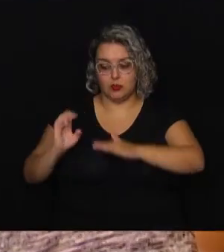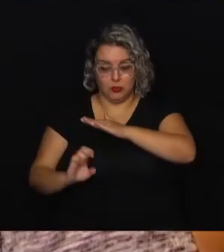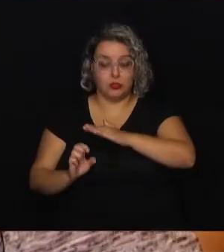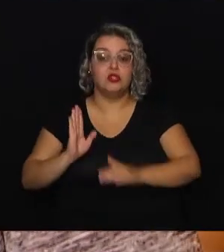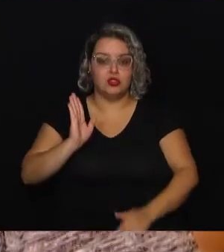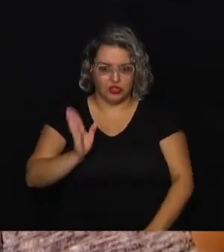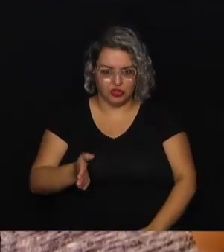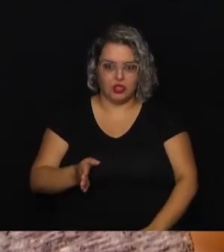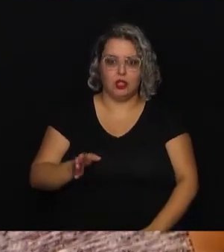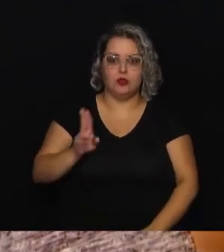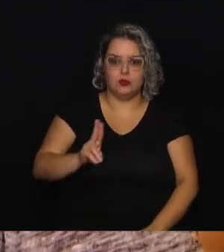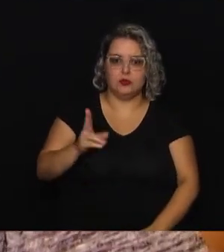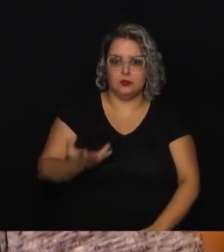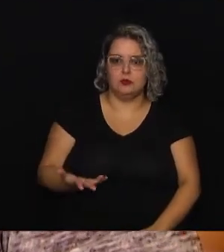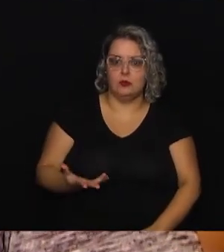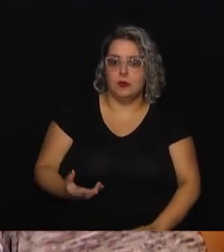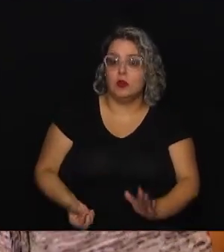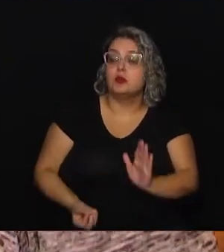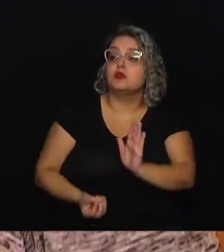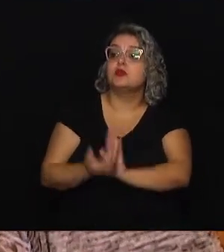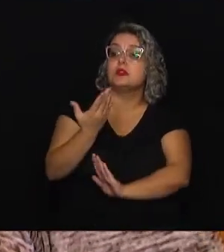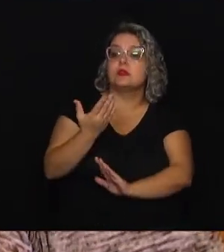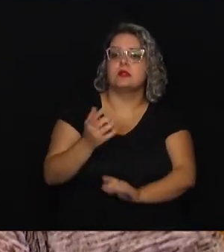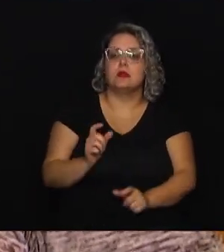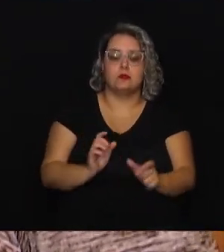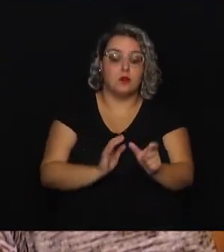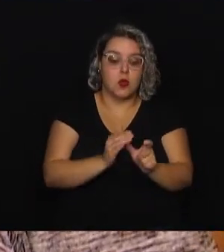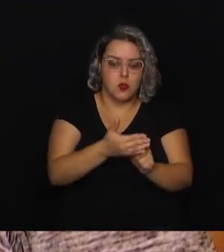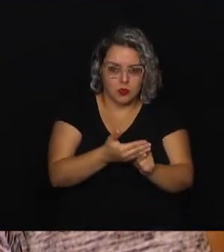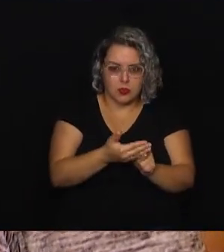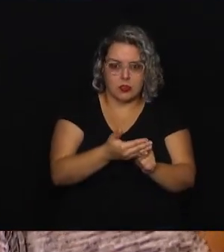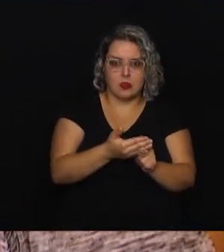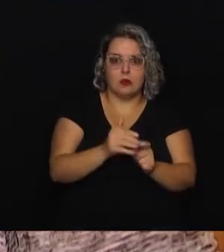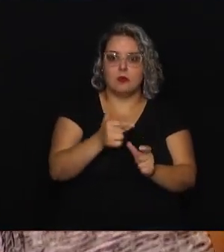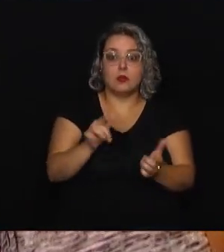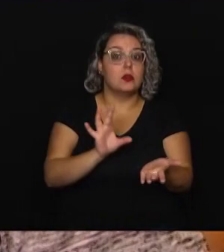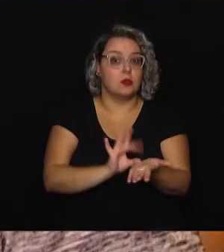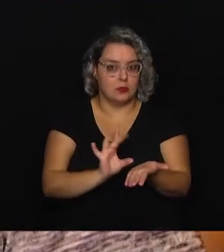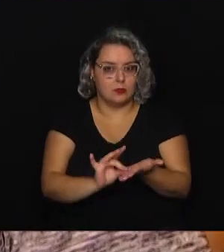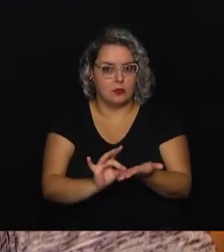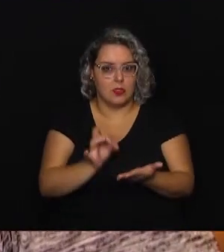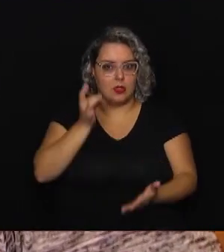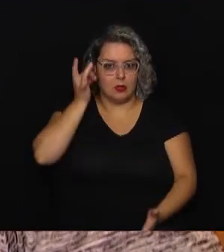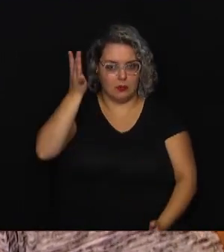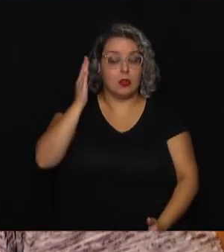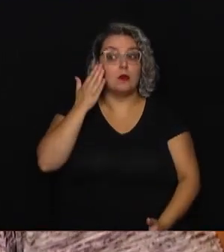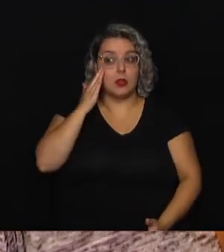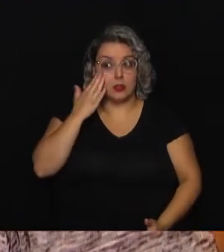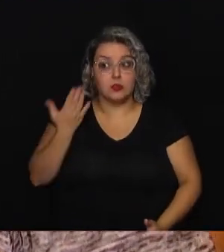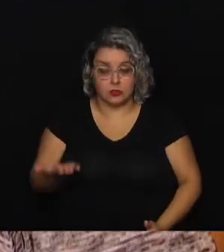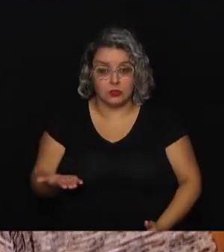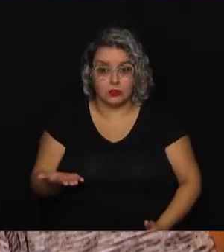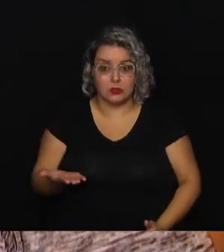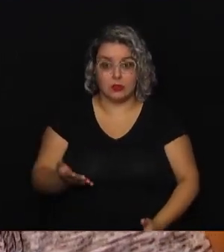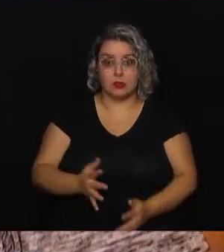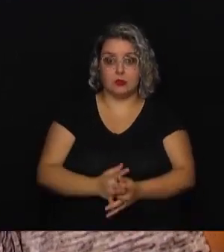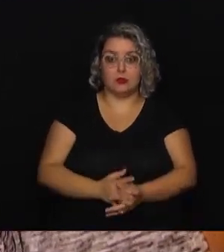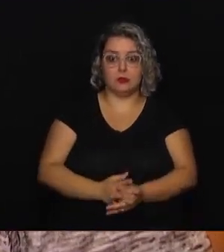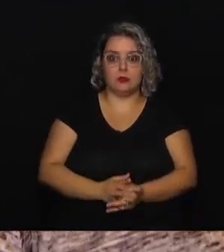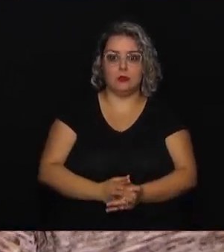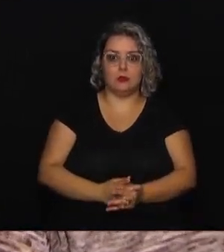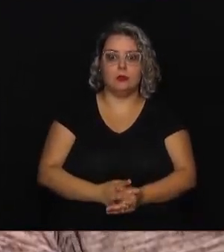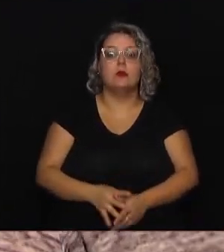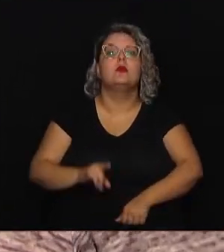aplicando. Criamos uma palavra-chave de um produto que não temos do cardápio, mas é fácil de entender, né? Colocamos no